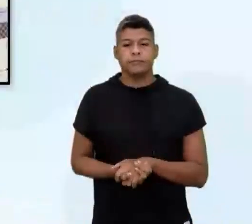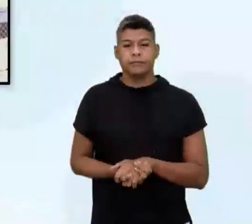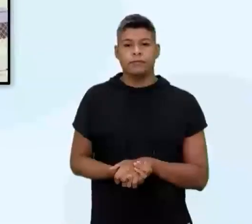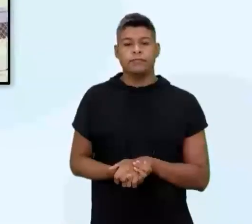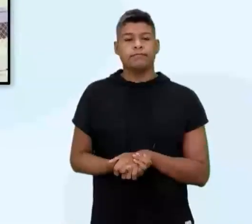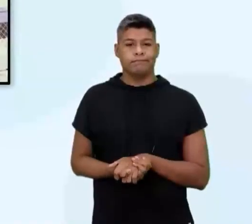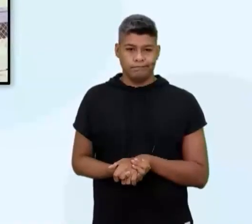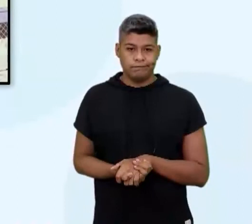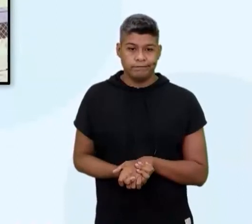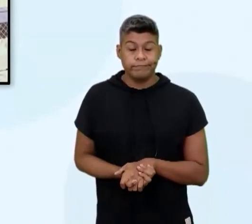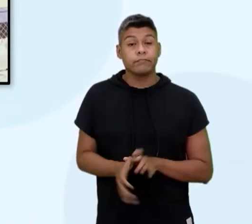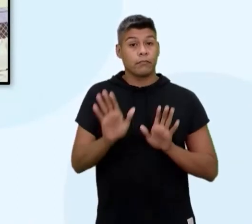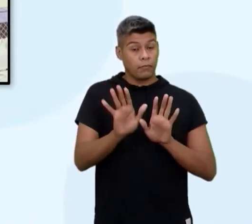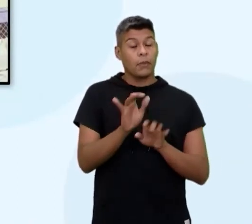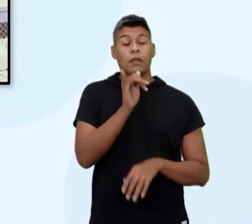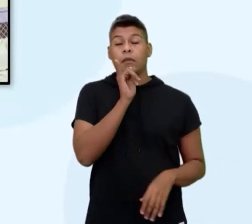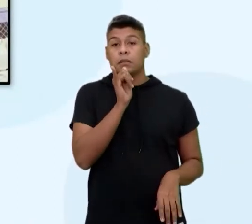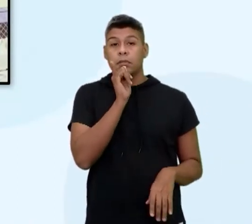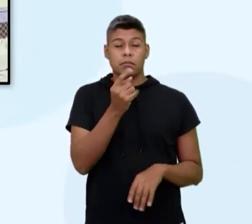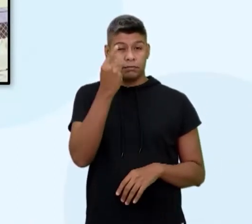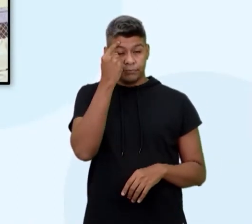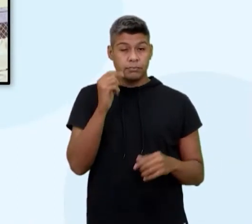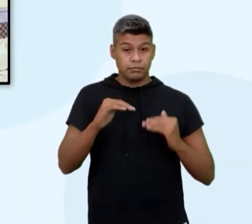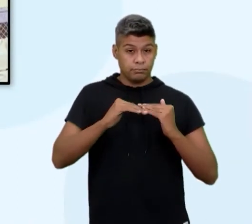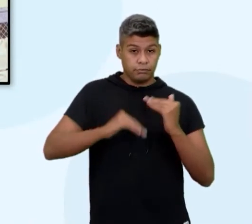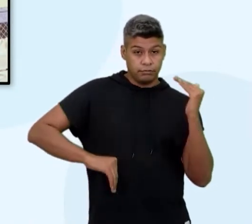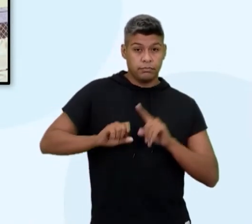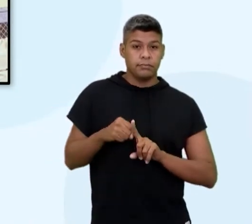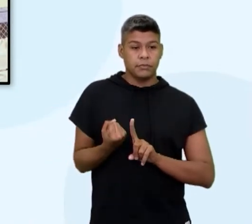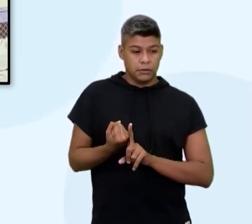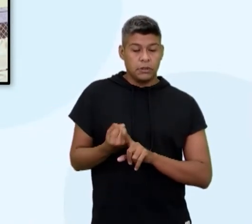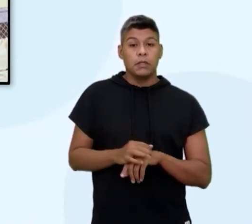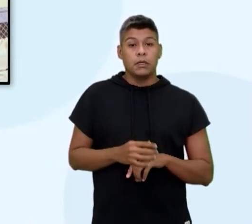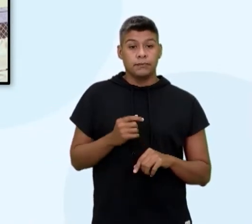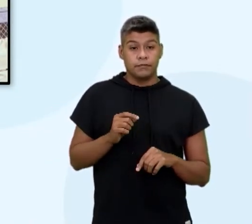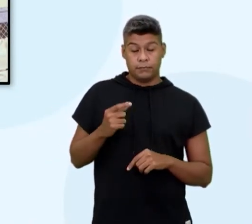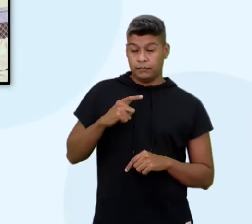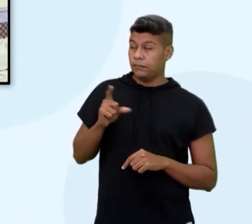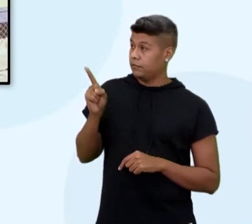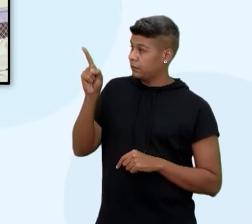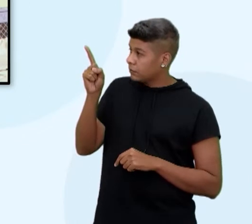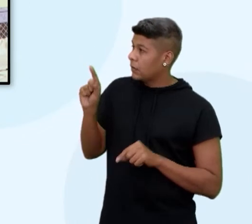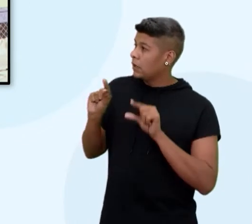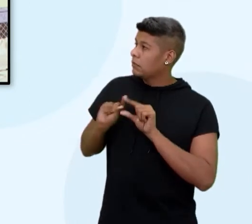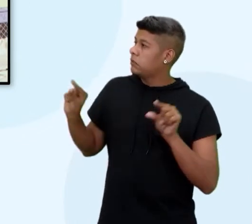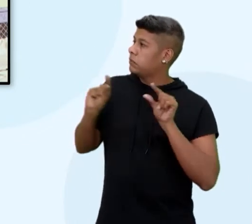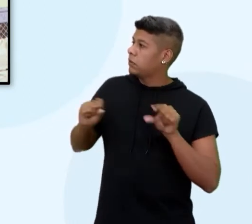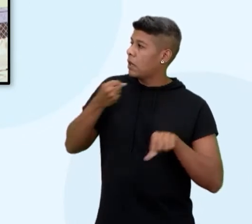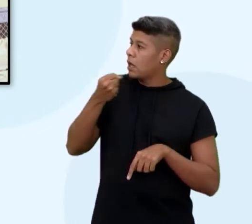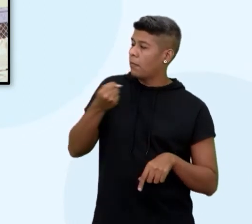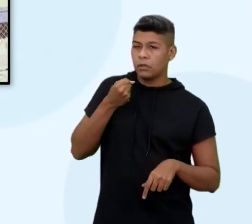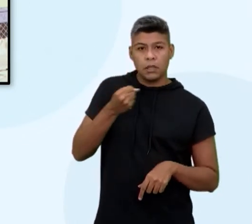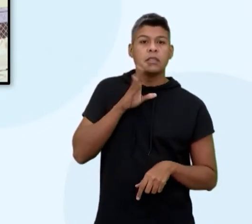Bem, para exemplificar esse pensamento, né, sobre desigualdade social, eu separei aqui uns trechos de uma